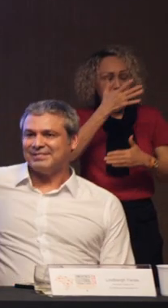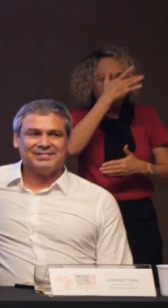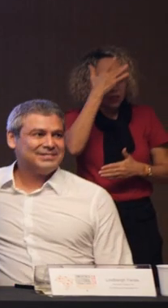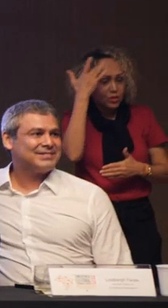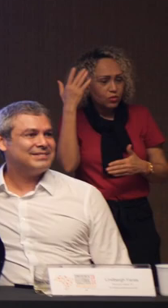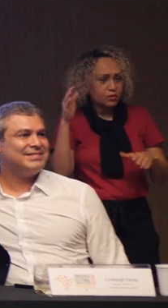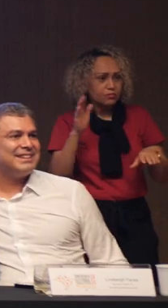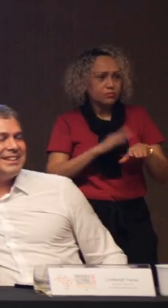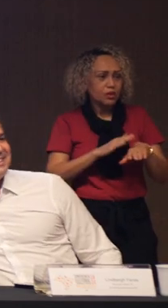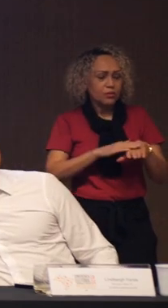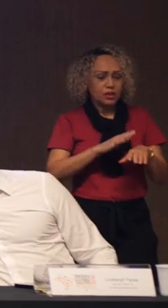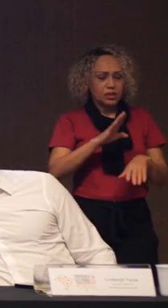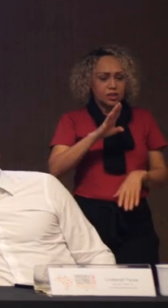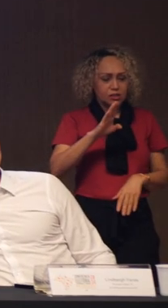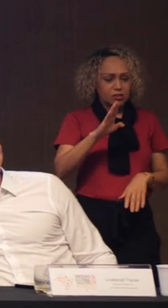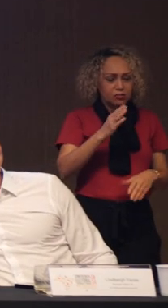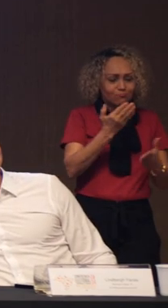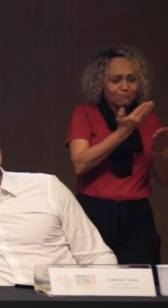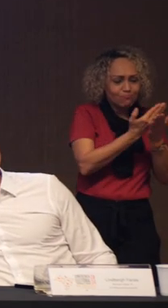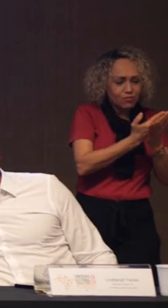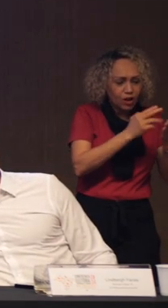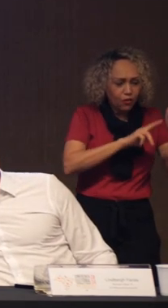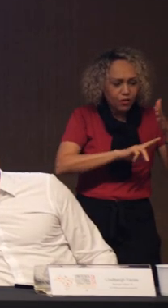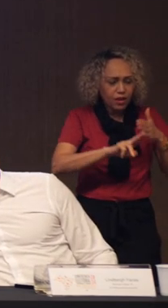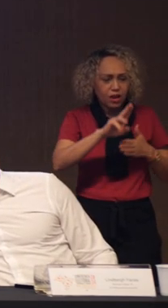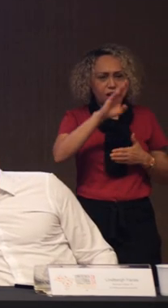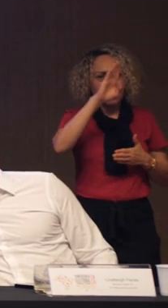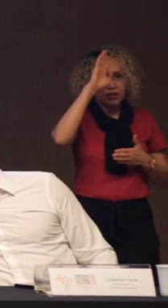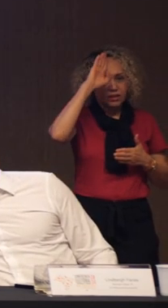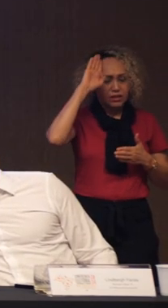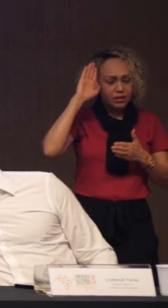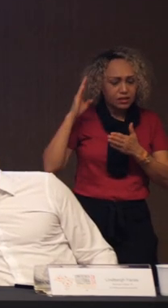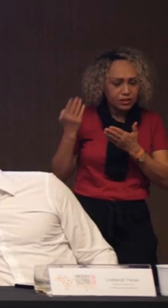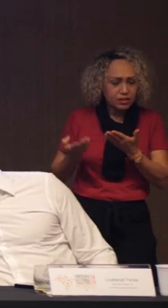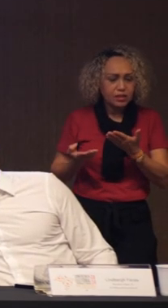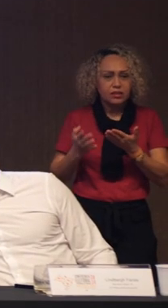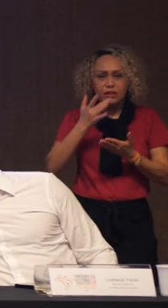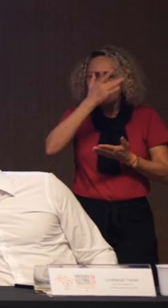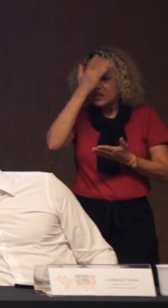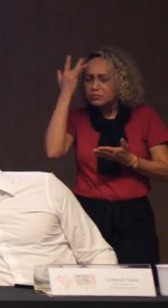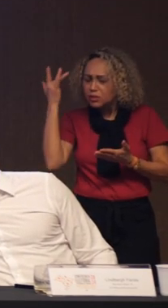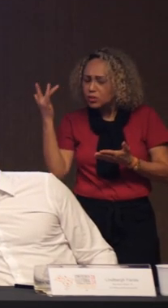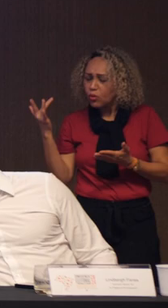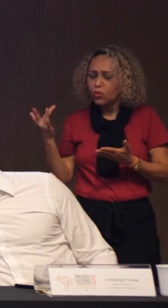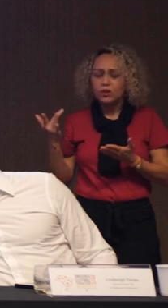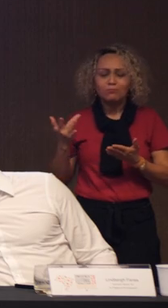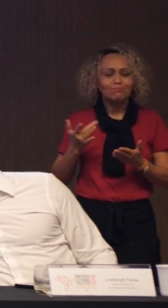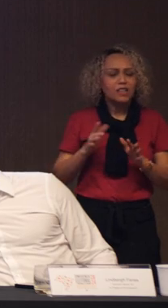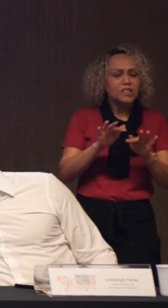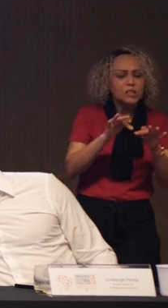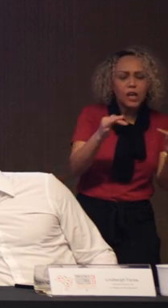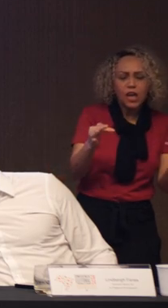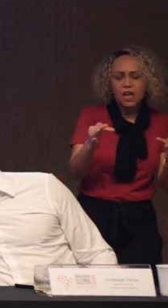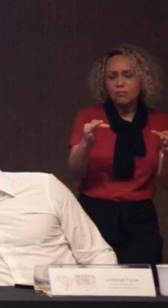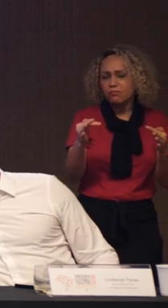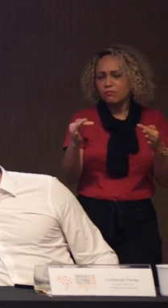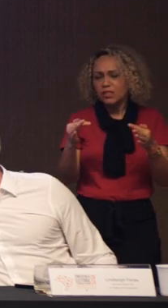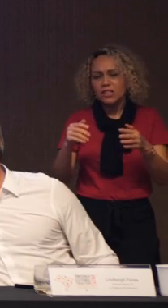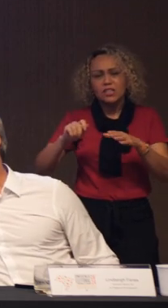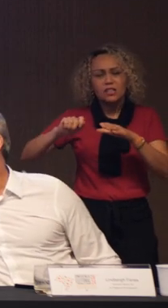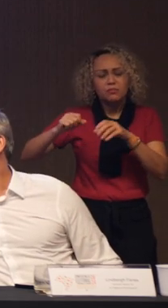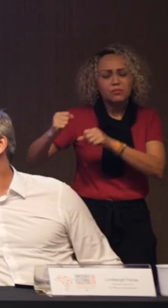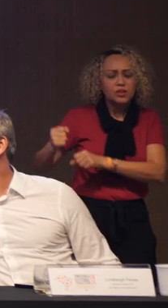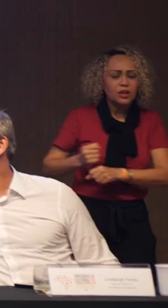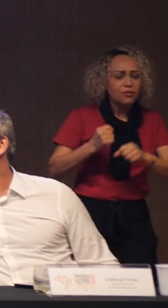de agente ambiental também. A pluralidade de segmentos para que a gente fortaleça a